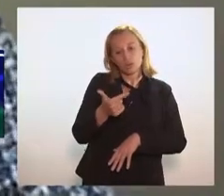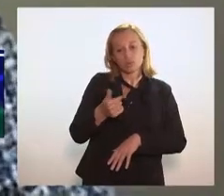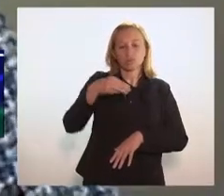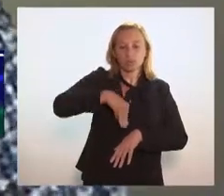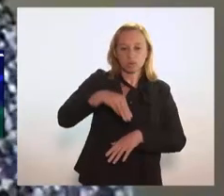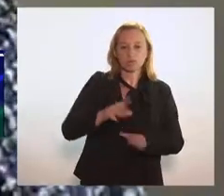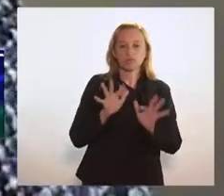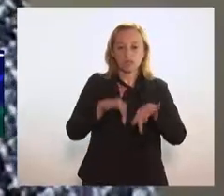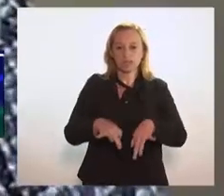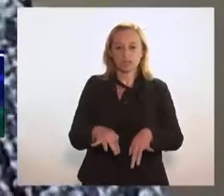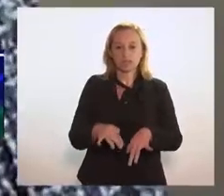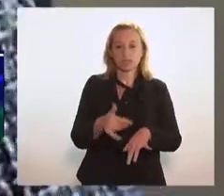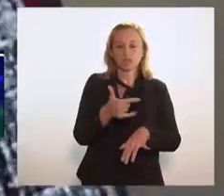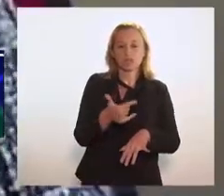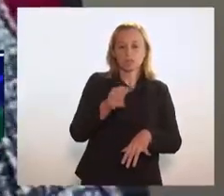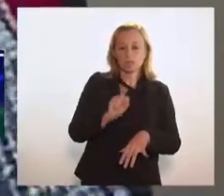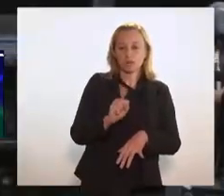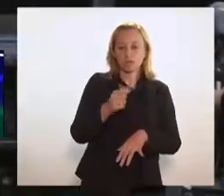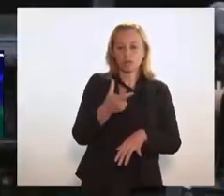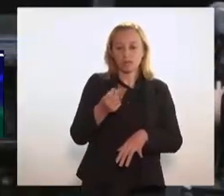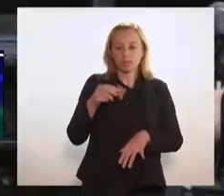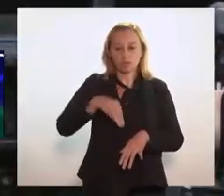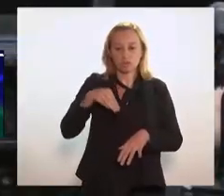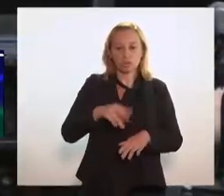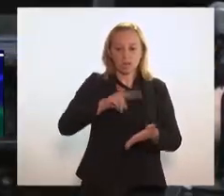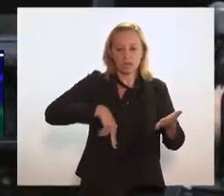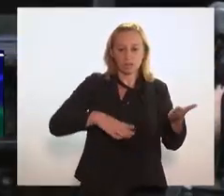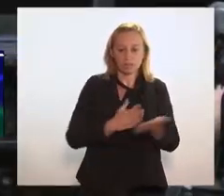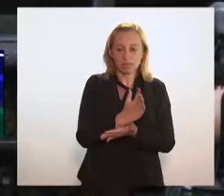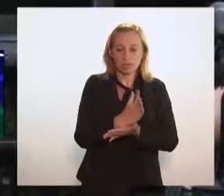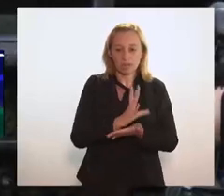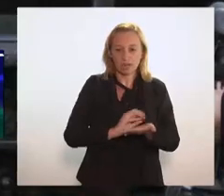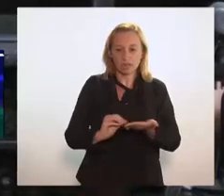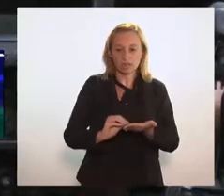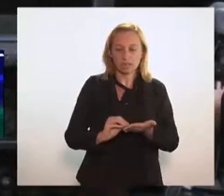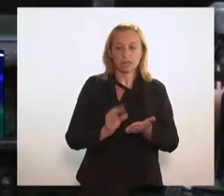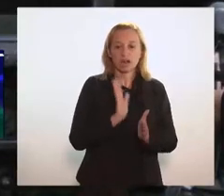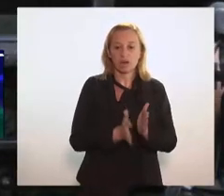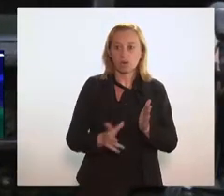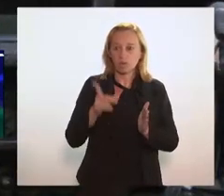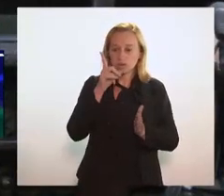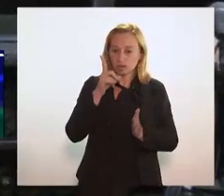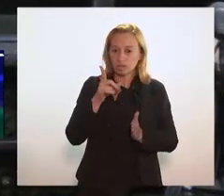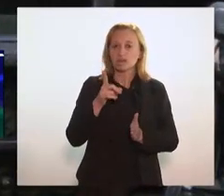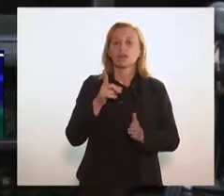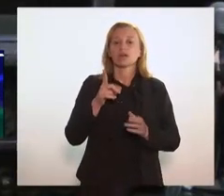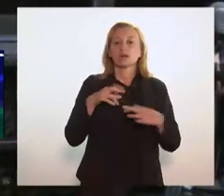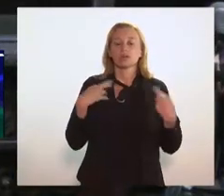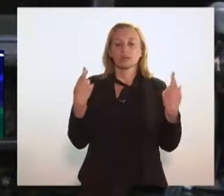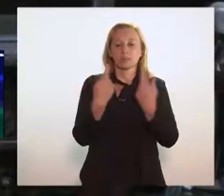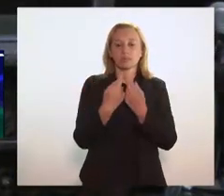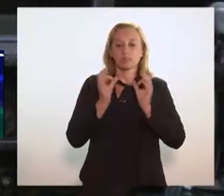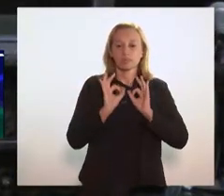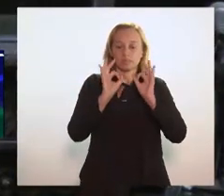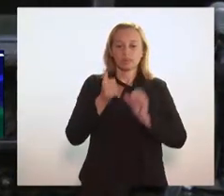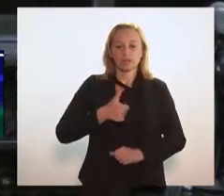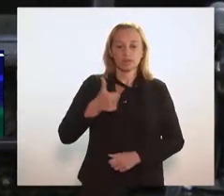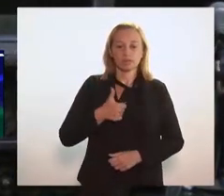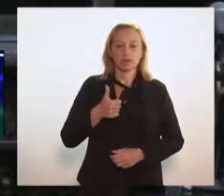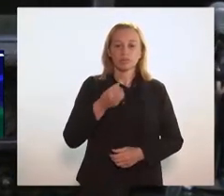às 18 horas e 20 minutos. Lida e aprovada a ata, passa-se a ordem da primeira sessão. Boa tarde, deputada